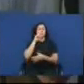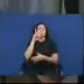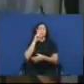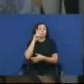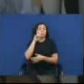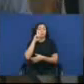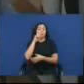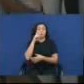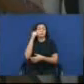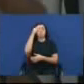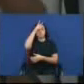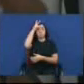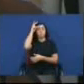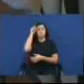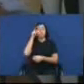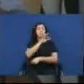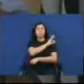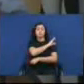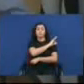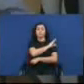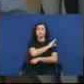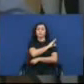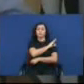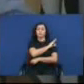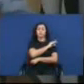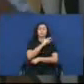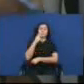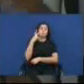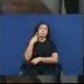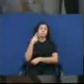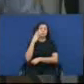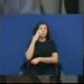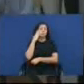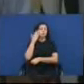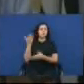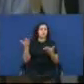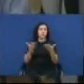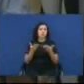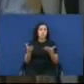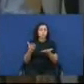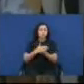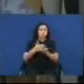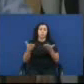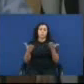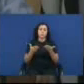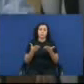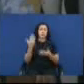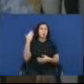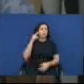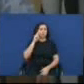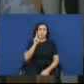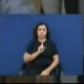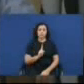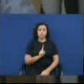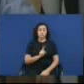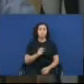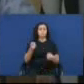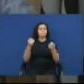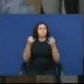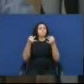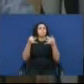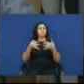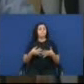conta dessa questão. Para os vereadores que são da legislatura agora e que não acompanharam a situação,